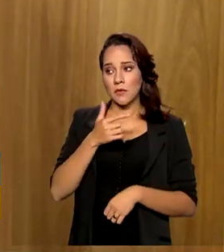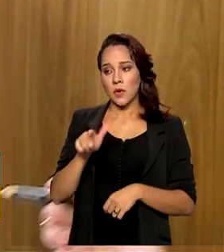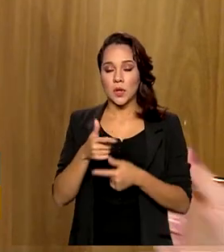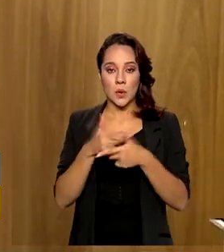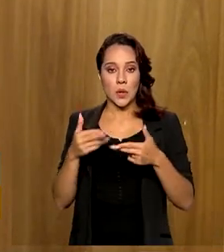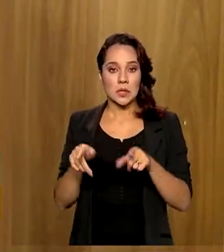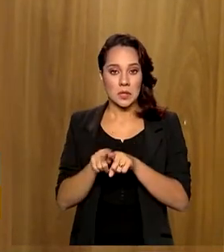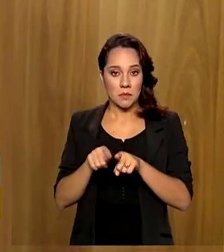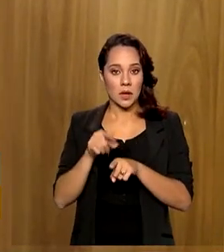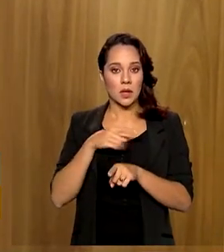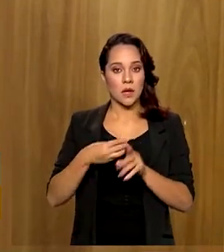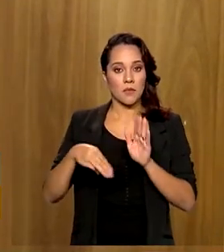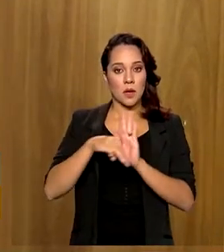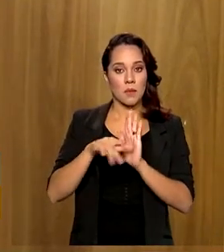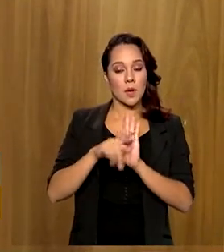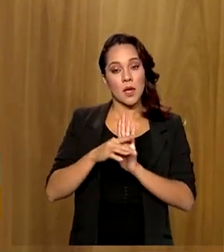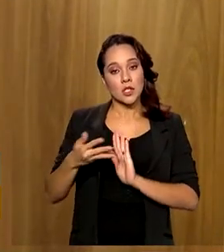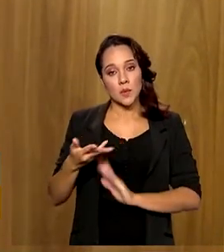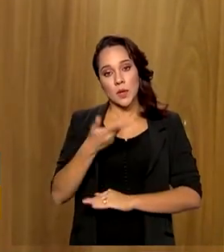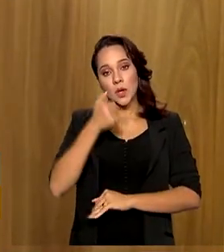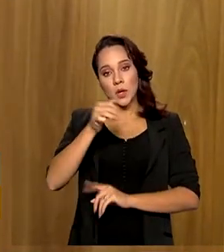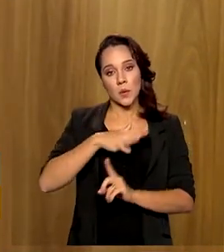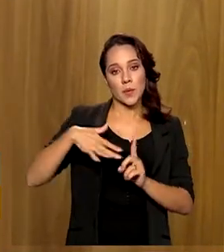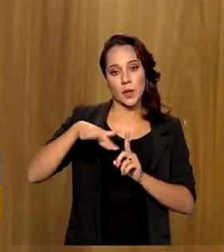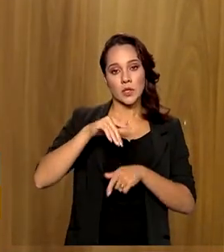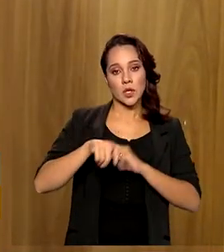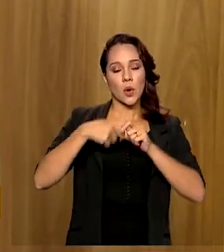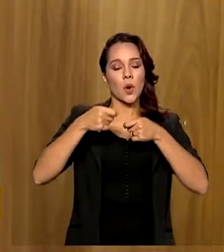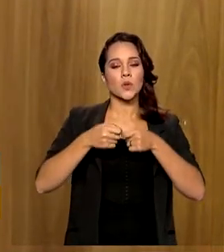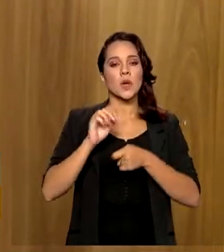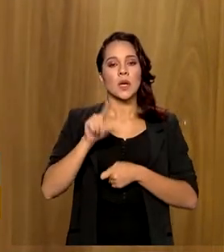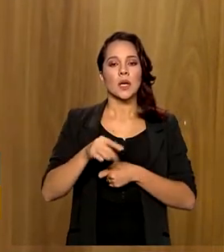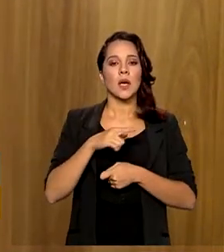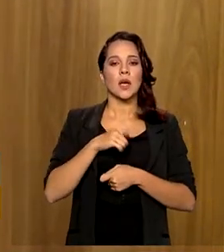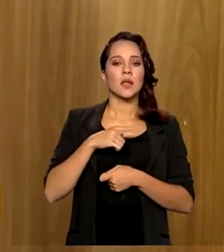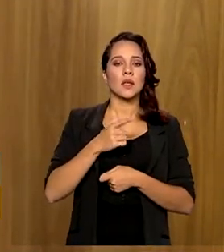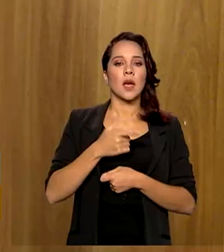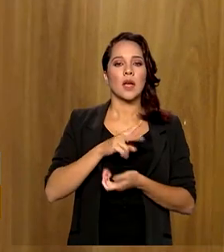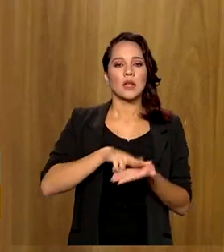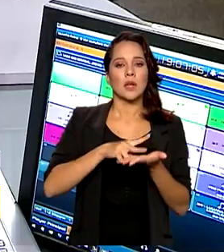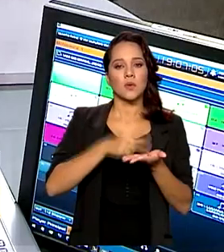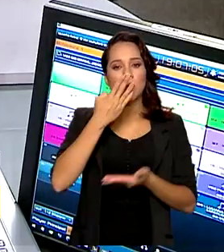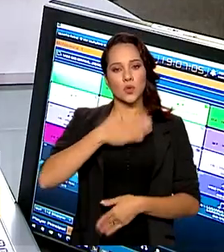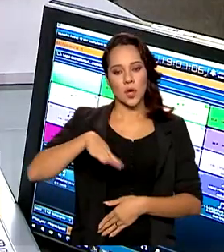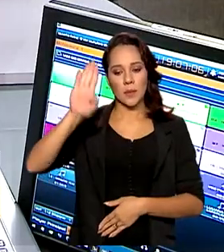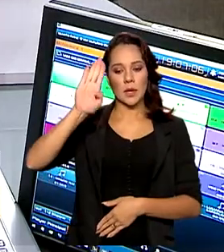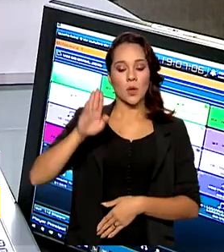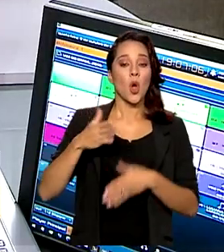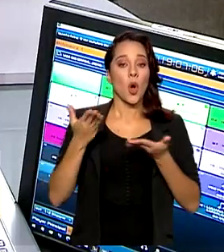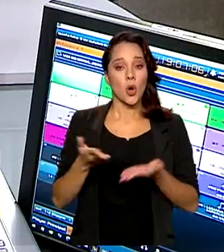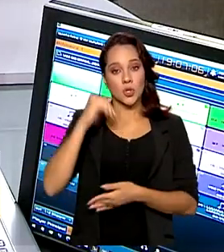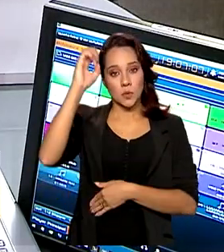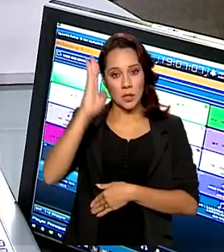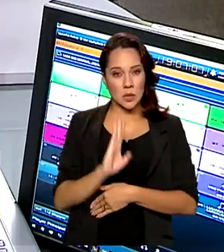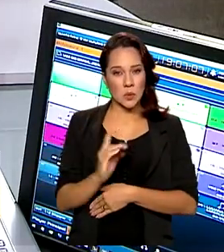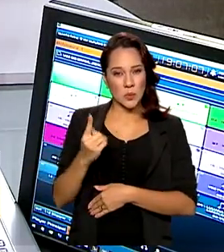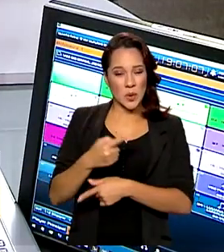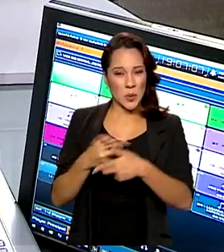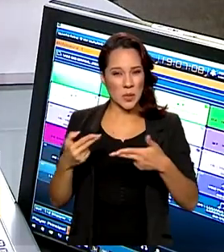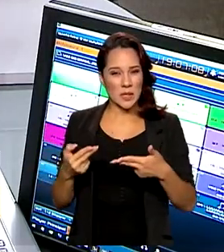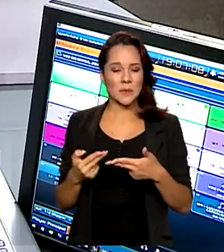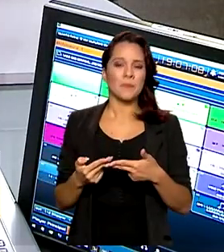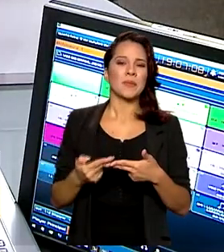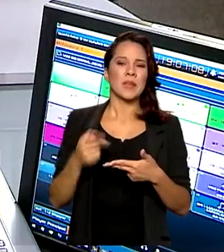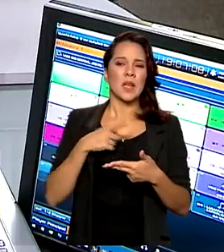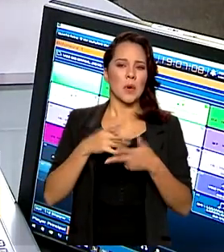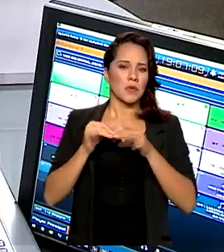também que veio na MP de melhoria do ambiente de negócio, que é justamente a questão da tradução juramentada. Hoje em dia, no Brasil,